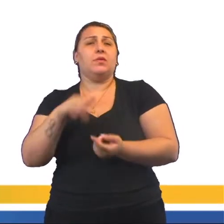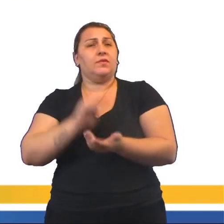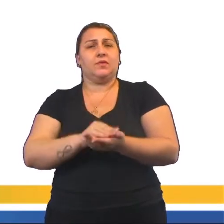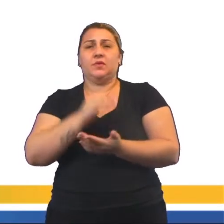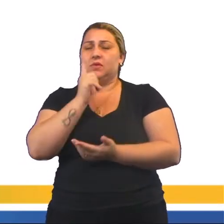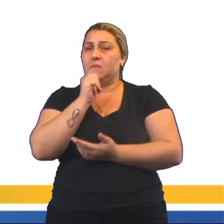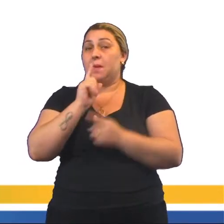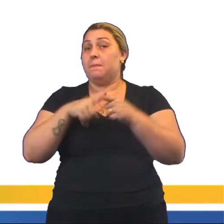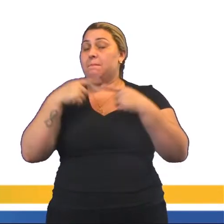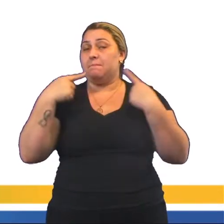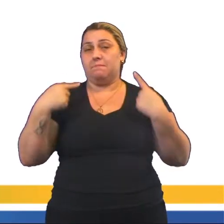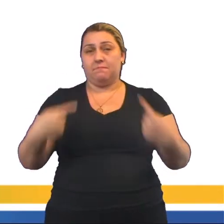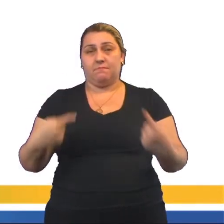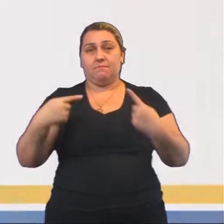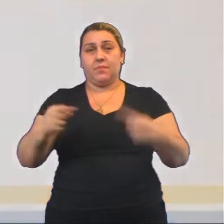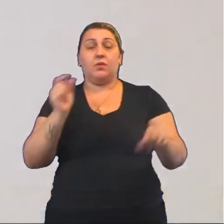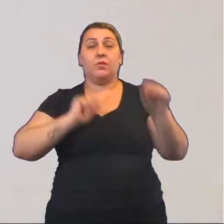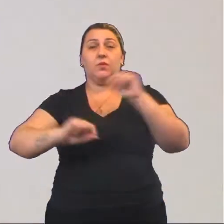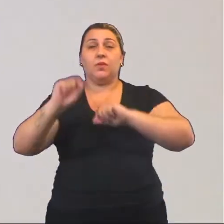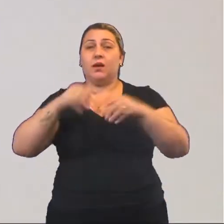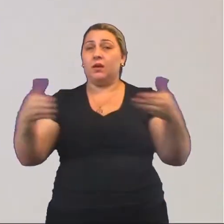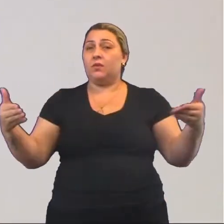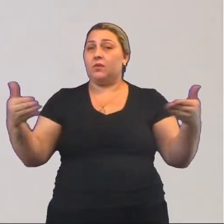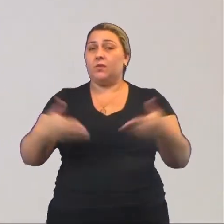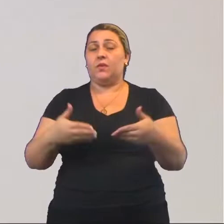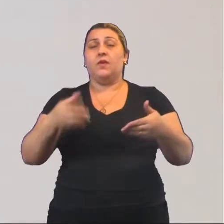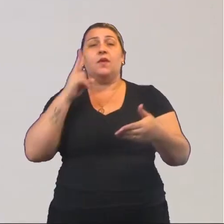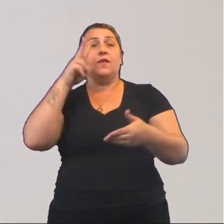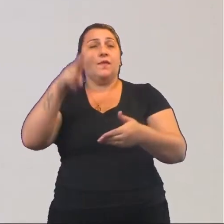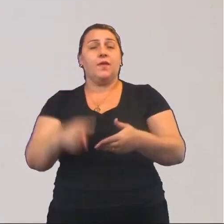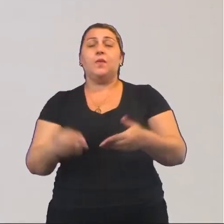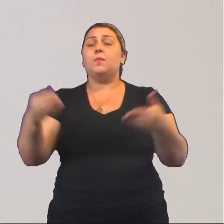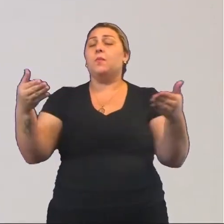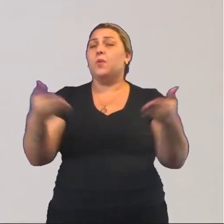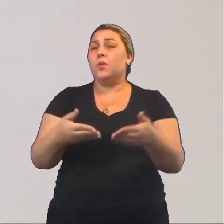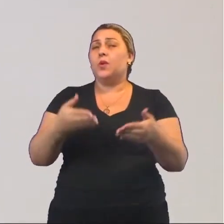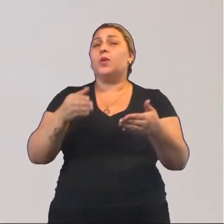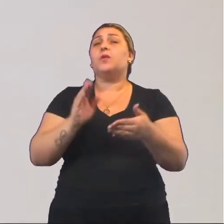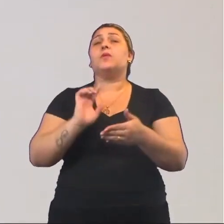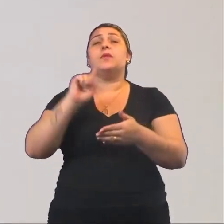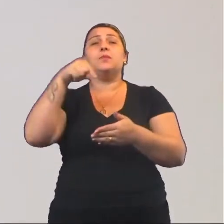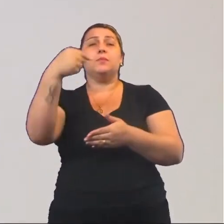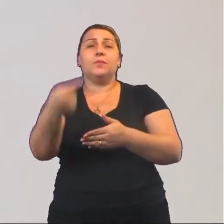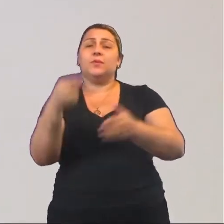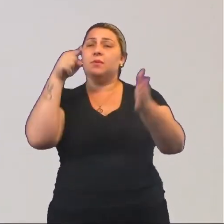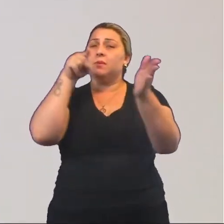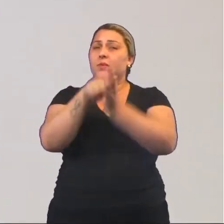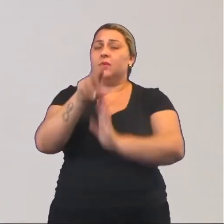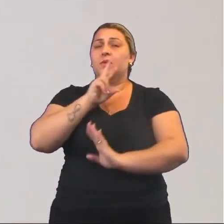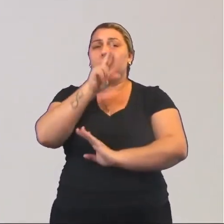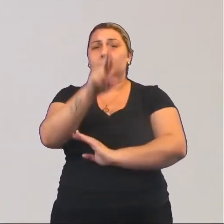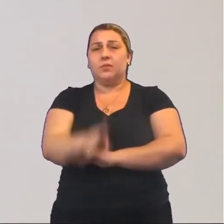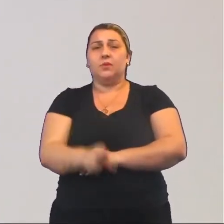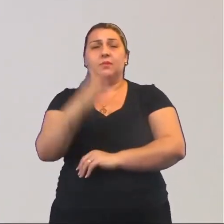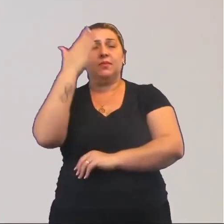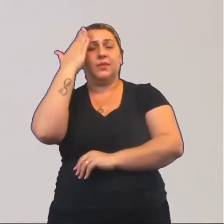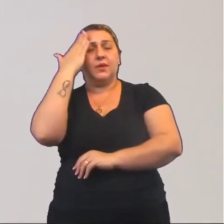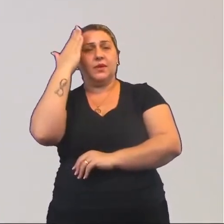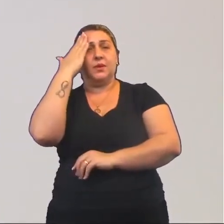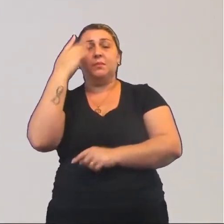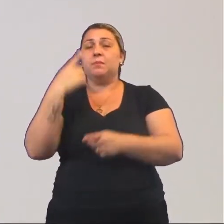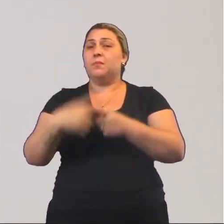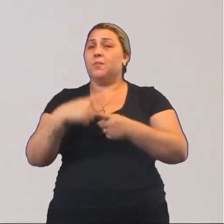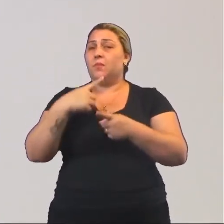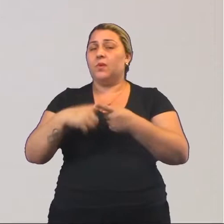água? Mas isso que está aí agora, a gente vai ver um pouquinho mais tarde essa pergunta, lá na frente, para poder entender por